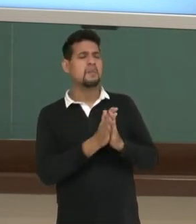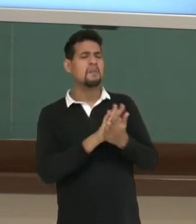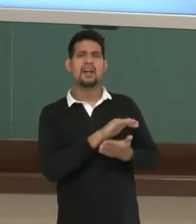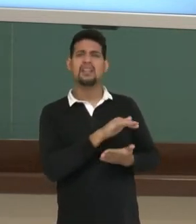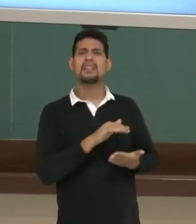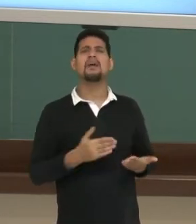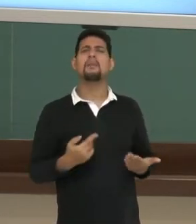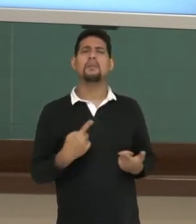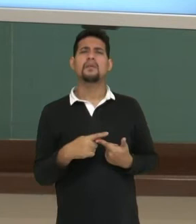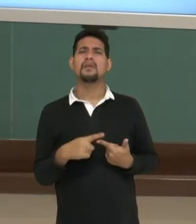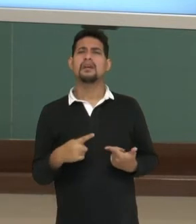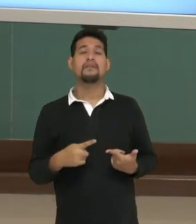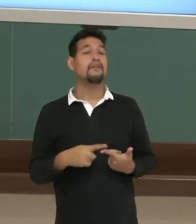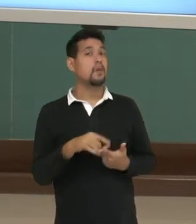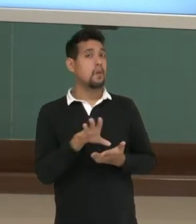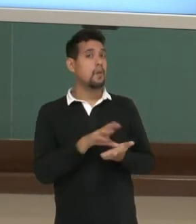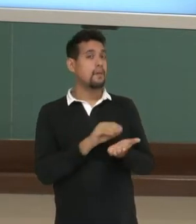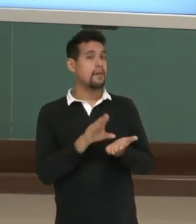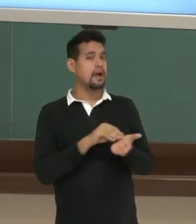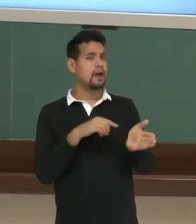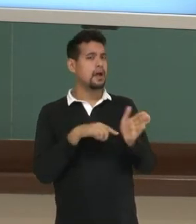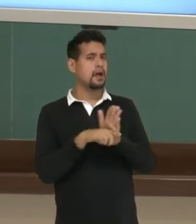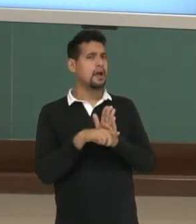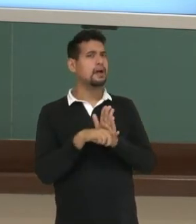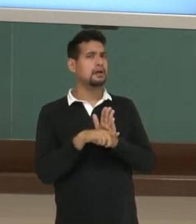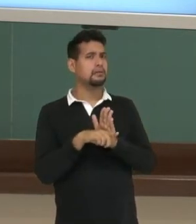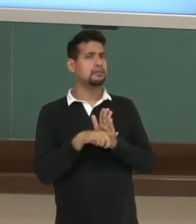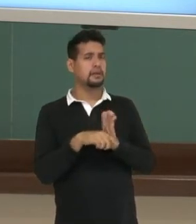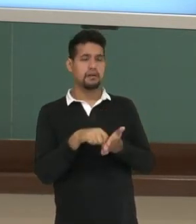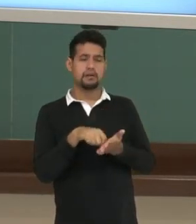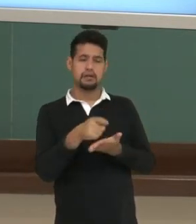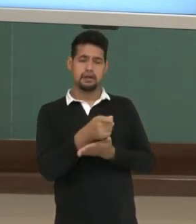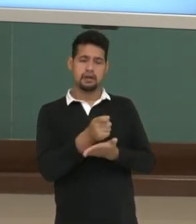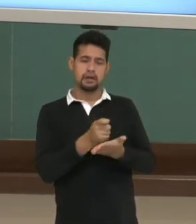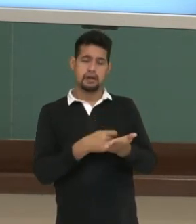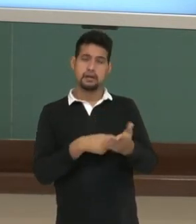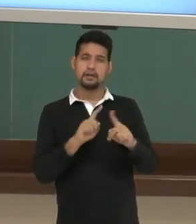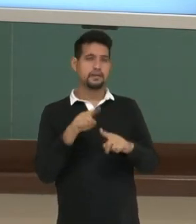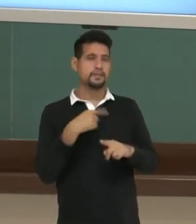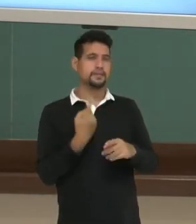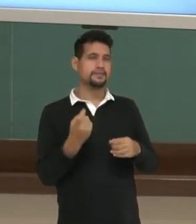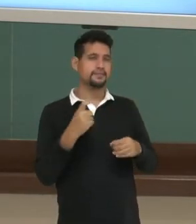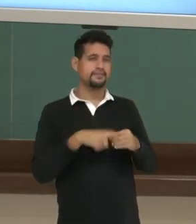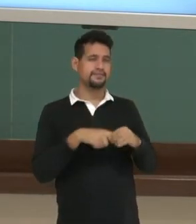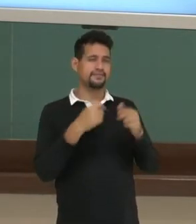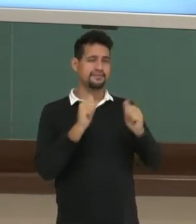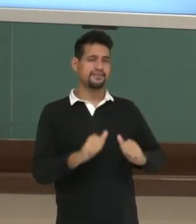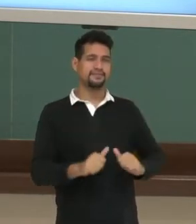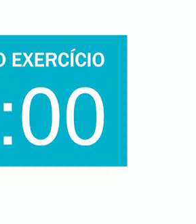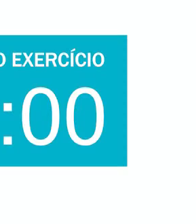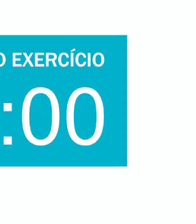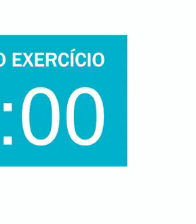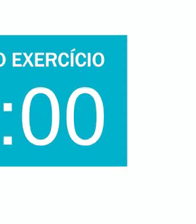Atahualpa? Então vocês vão copiar essa questão no caderno de vocês e nós voltamos com a correção.